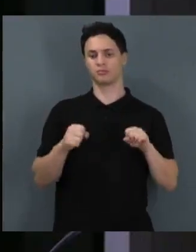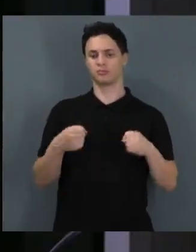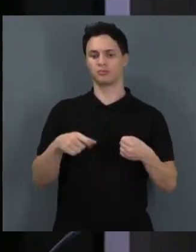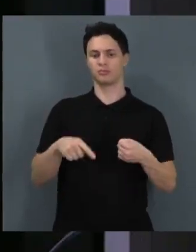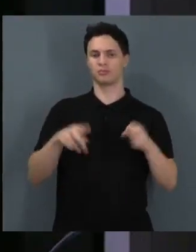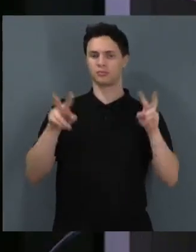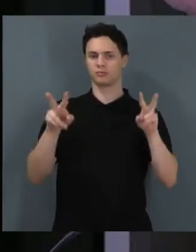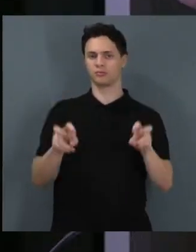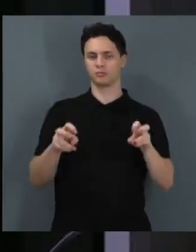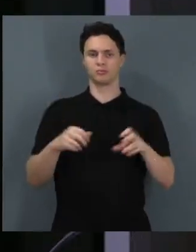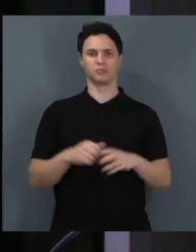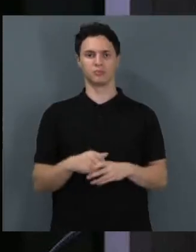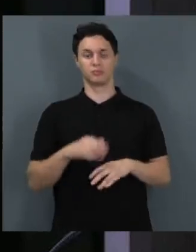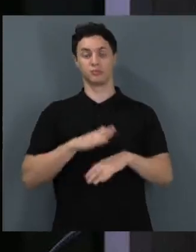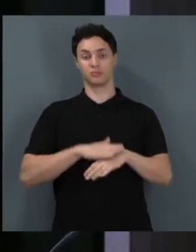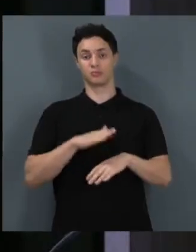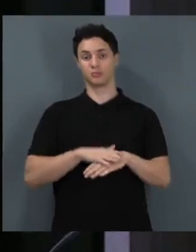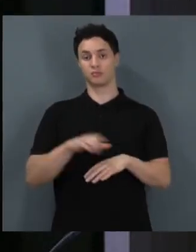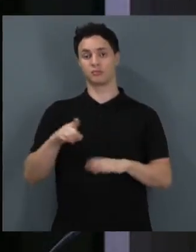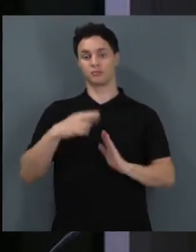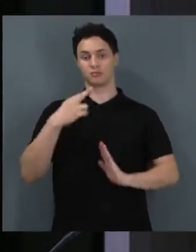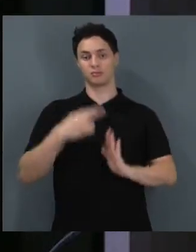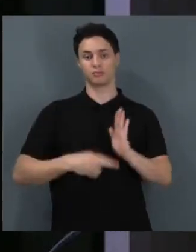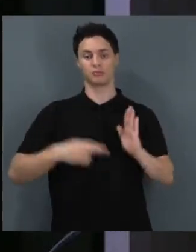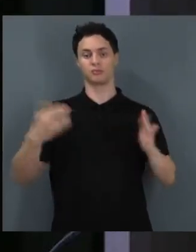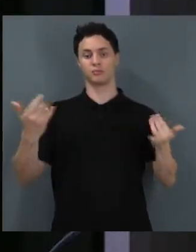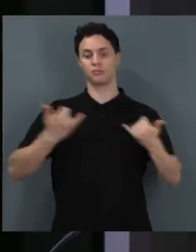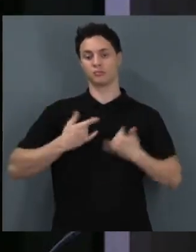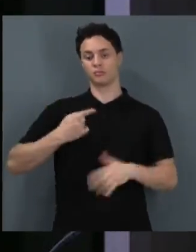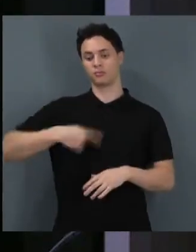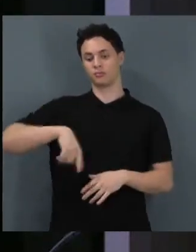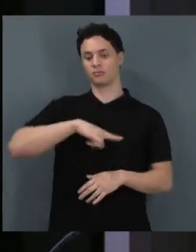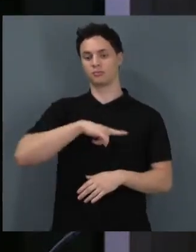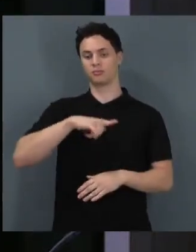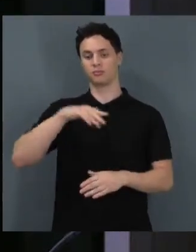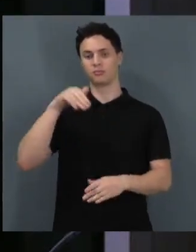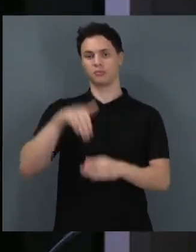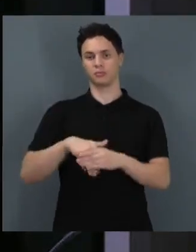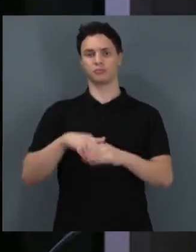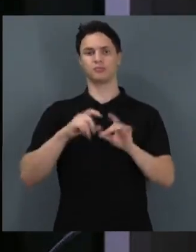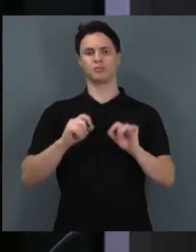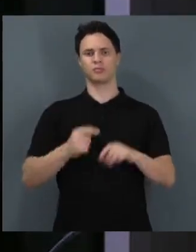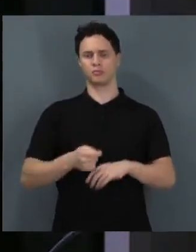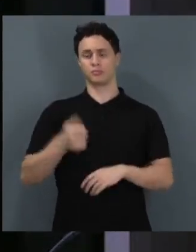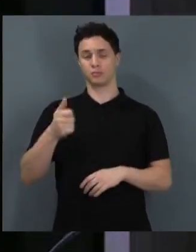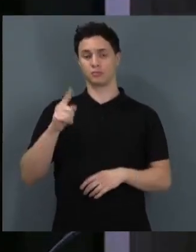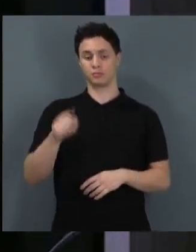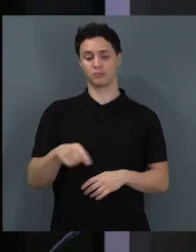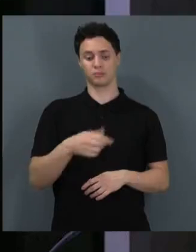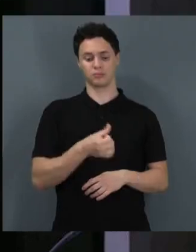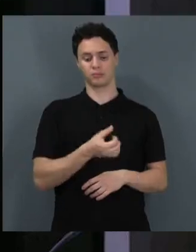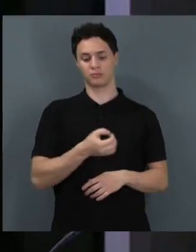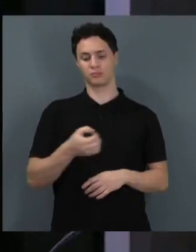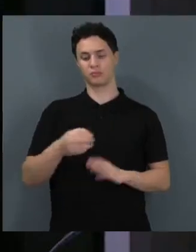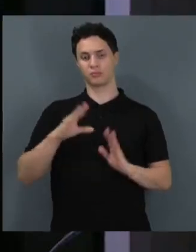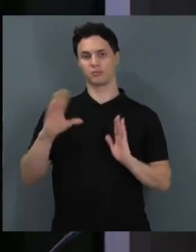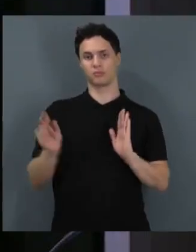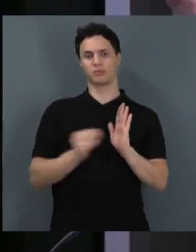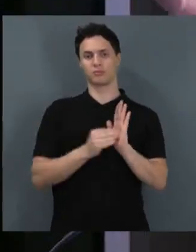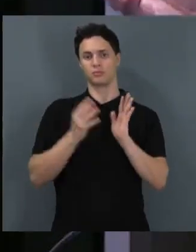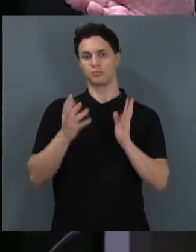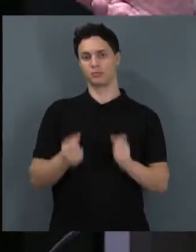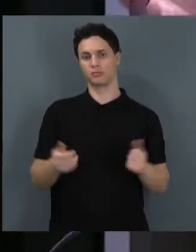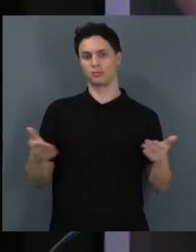tema. O próprio relator nos anuncia no seu voto que foram quase 600 emendas